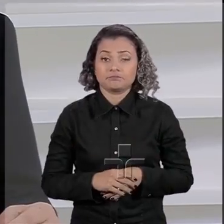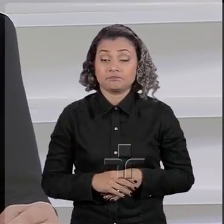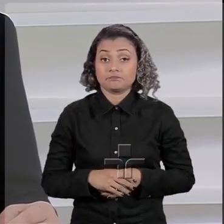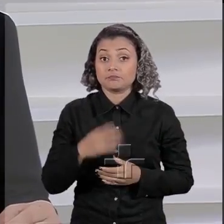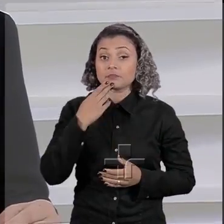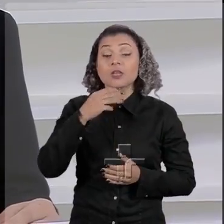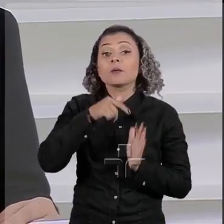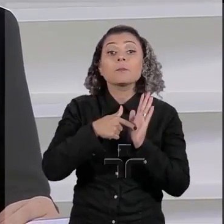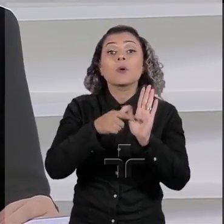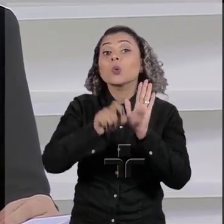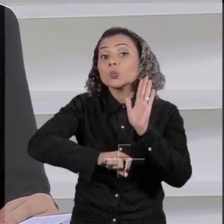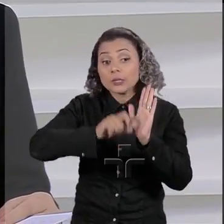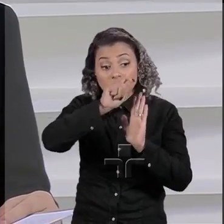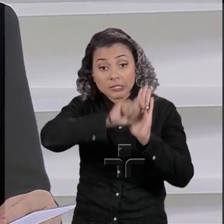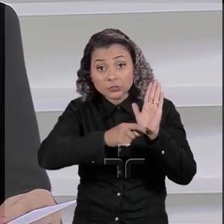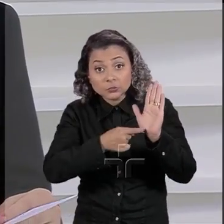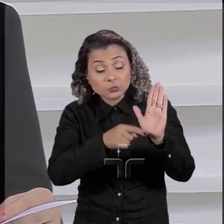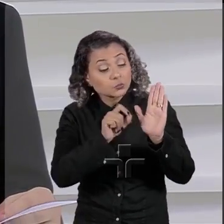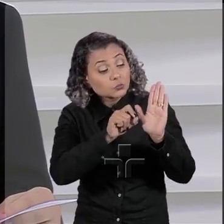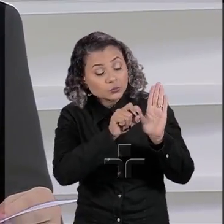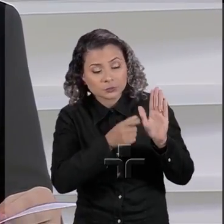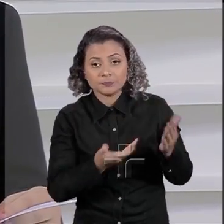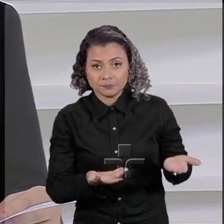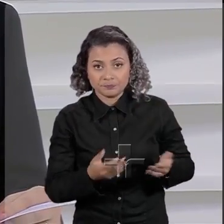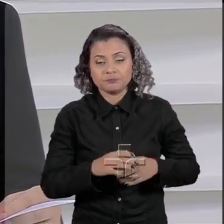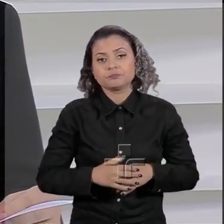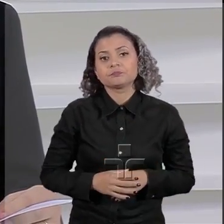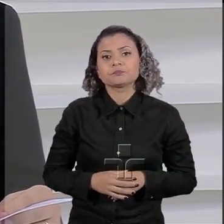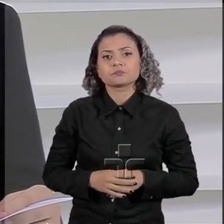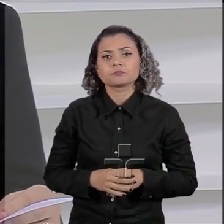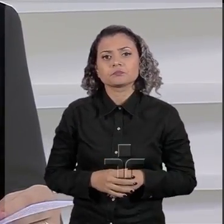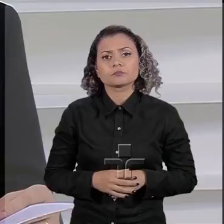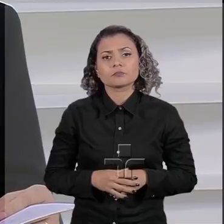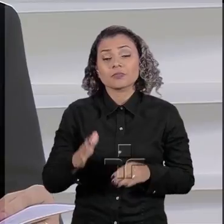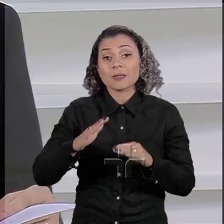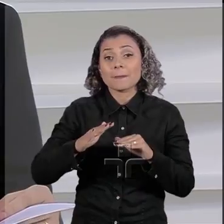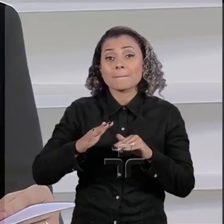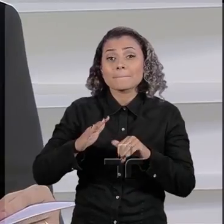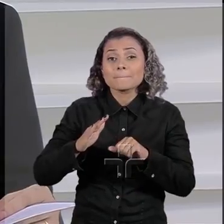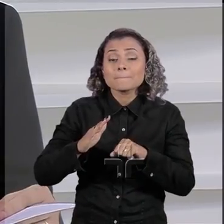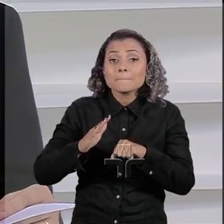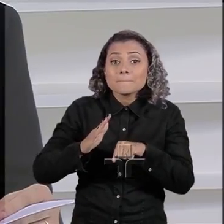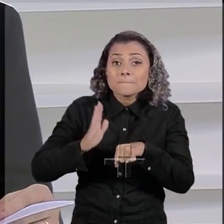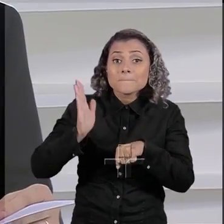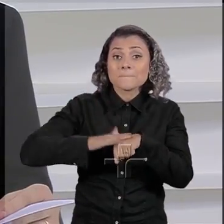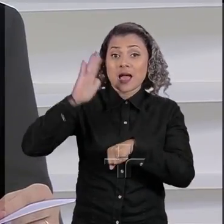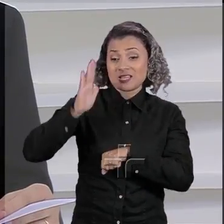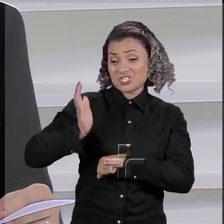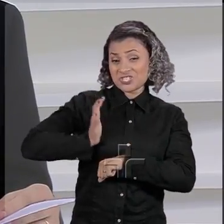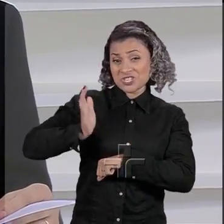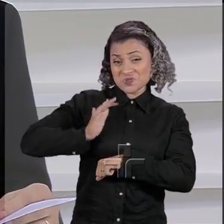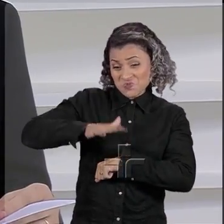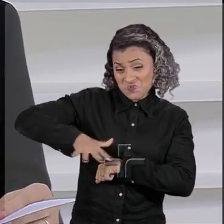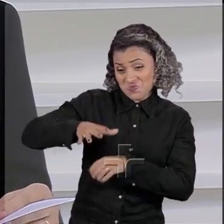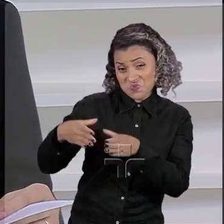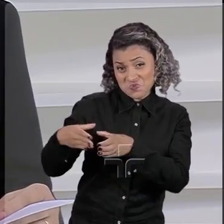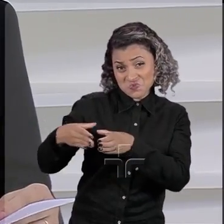mostra o seguinte, que a fração mais rica da população